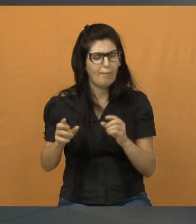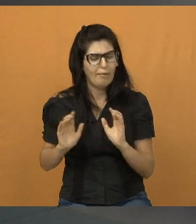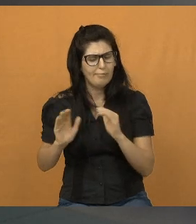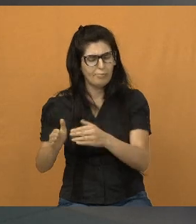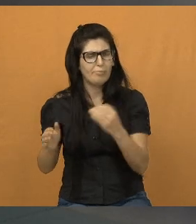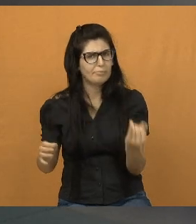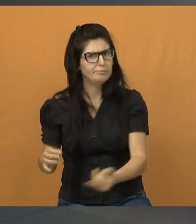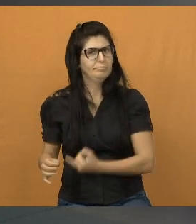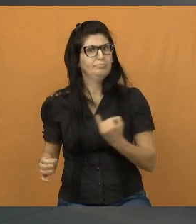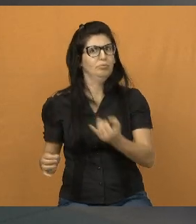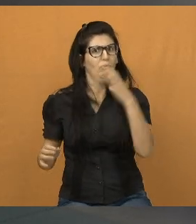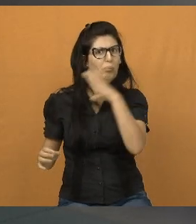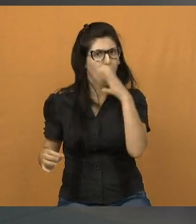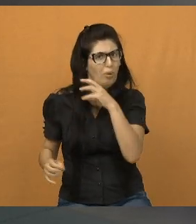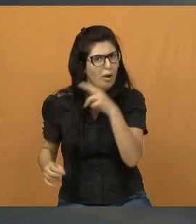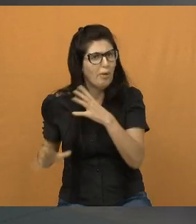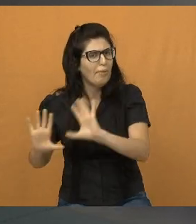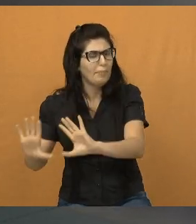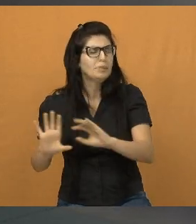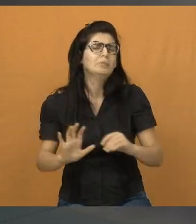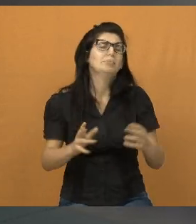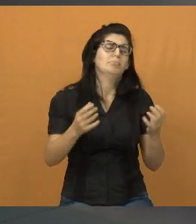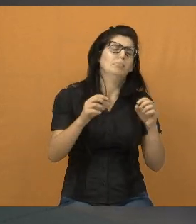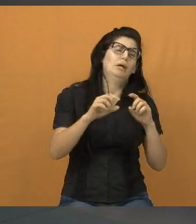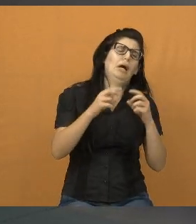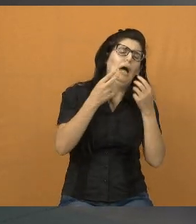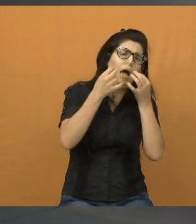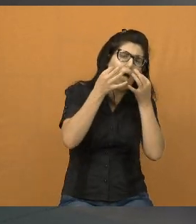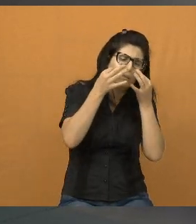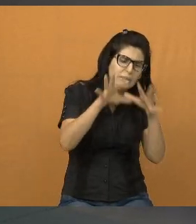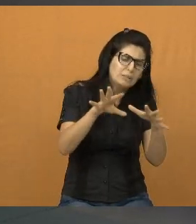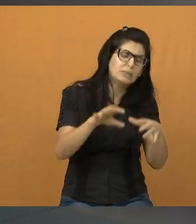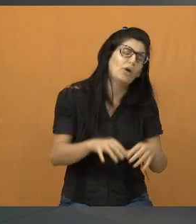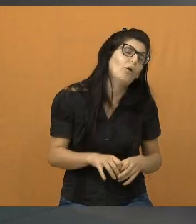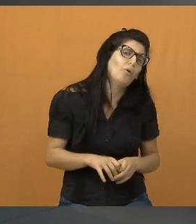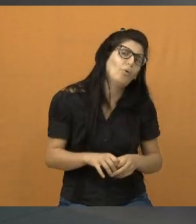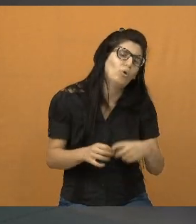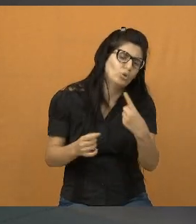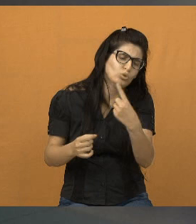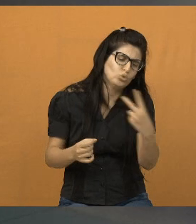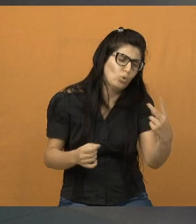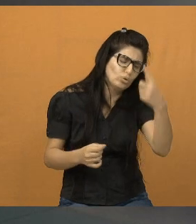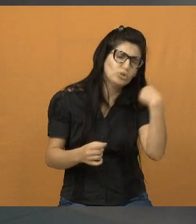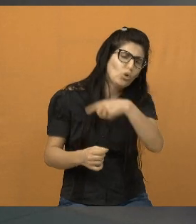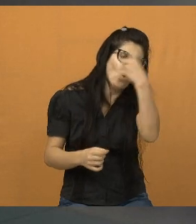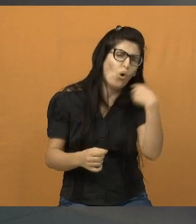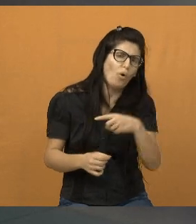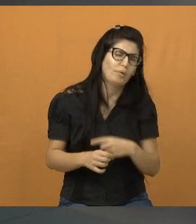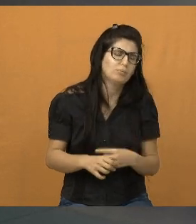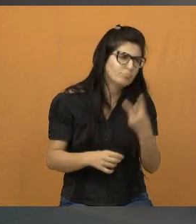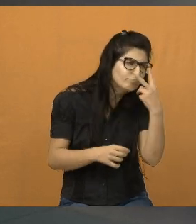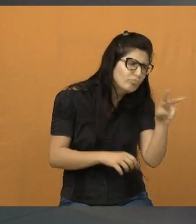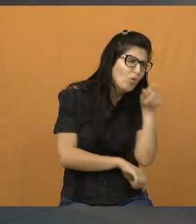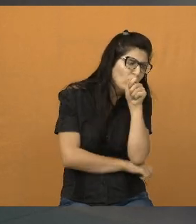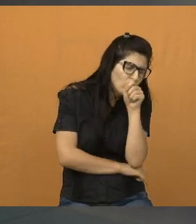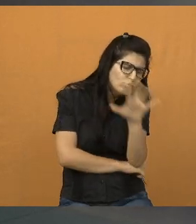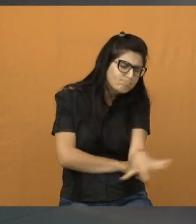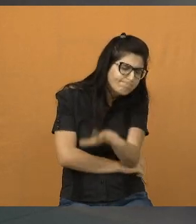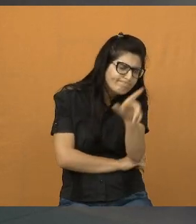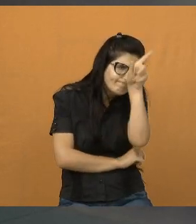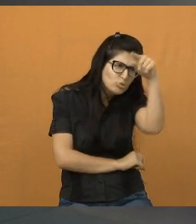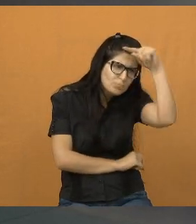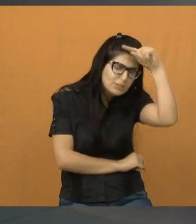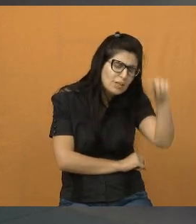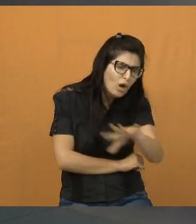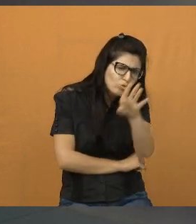assim, me chama a atenção do atendimento de 12 horas. E aí eu fui olhar na Santa Casa, pensei, bom, deve ter ido para